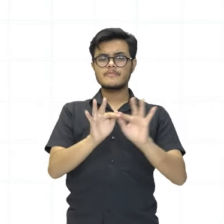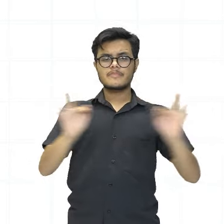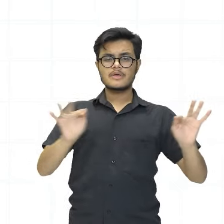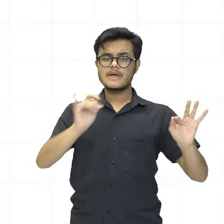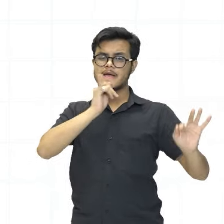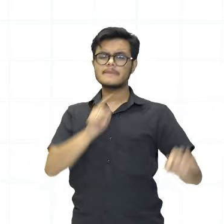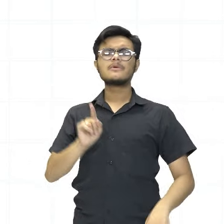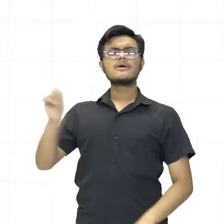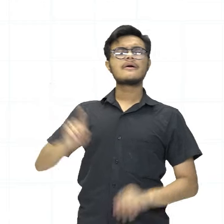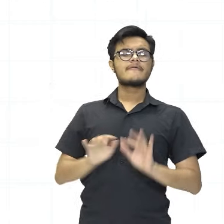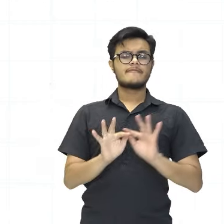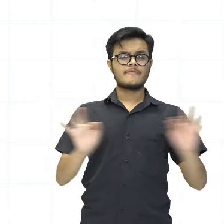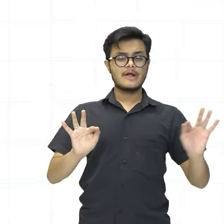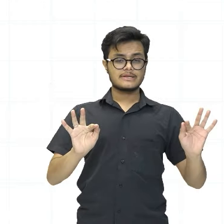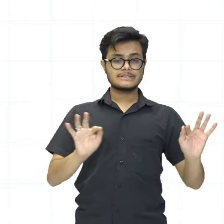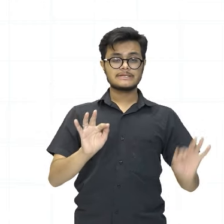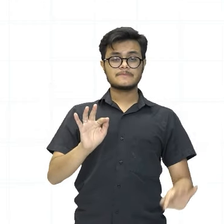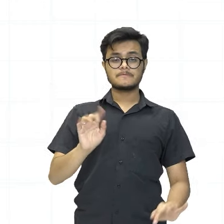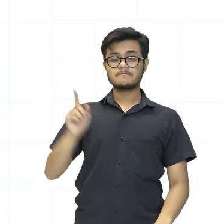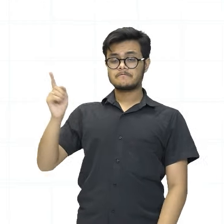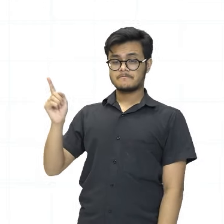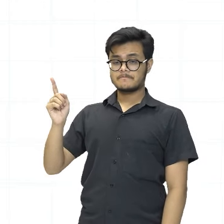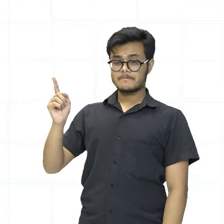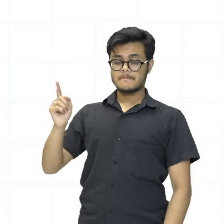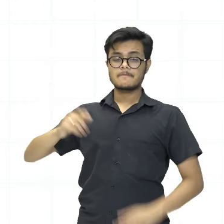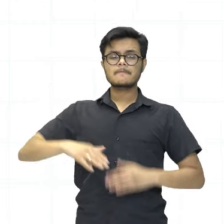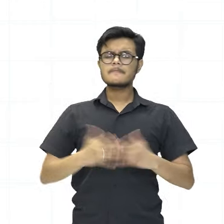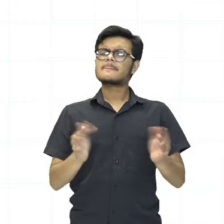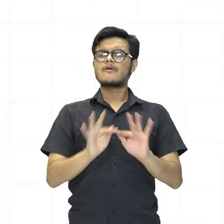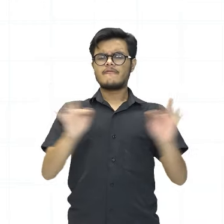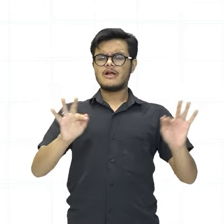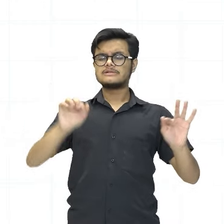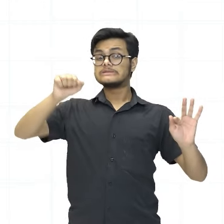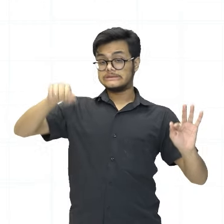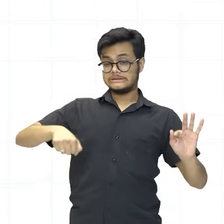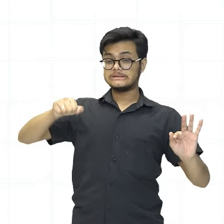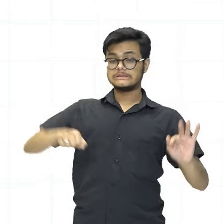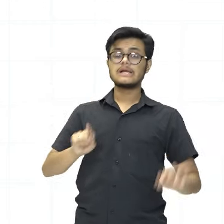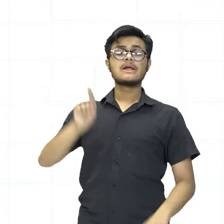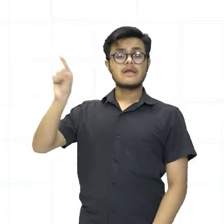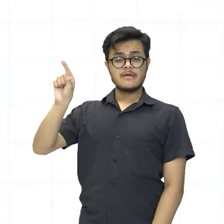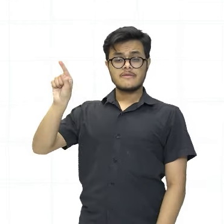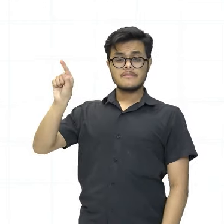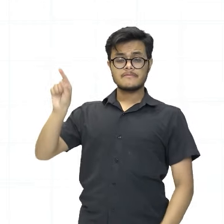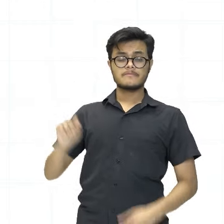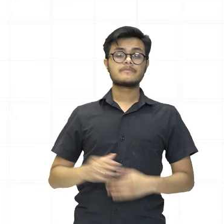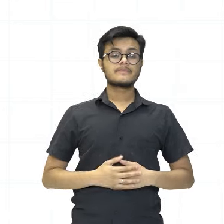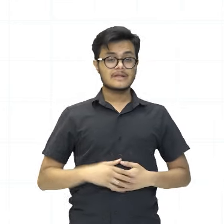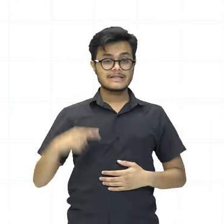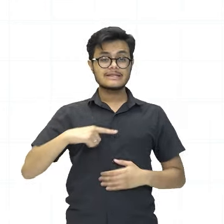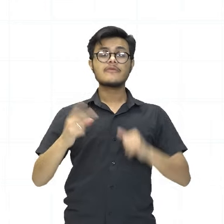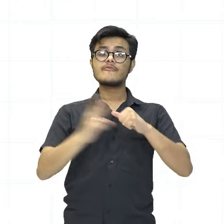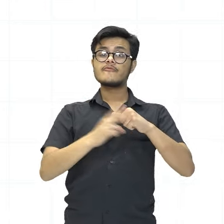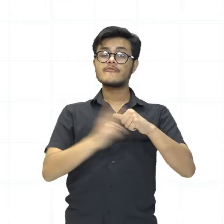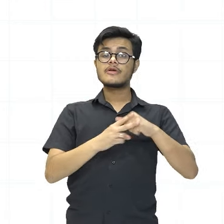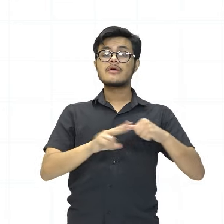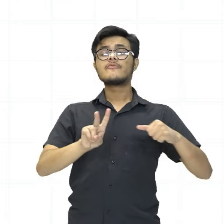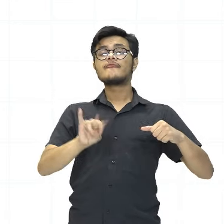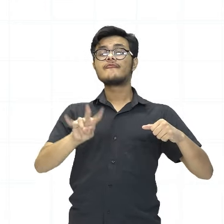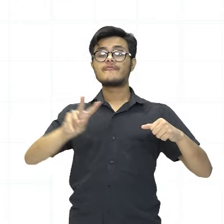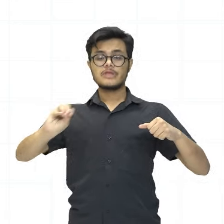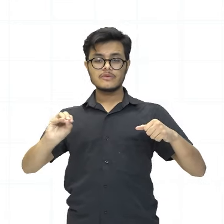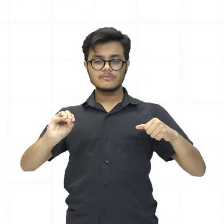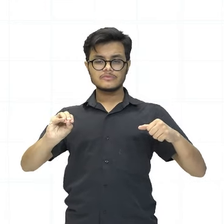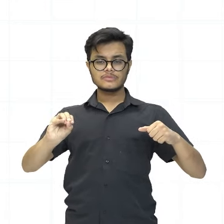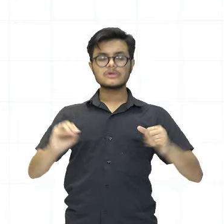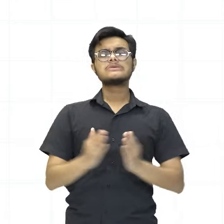vivo na Amazônia Então isto é uma oração sim é uma oração temos o verbo Vivo aí então